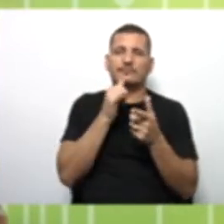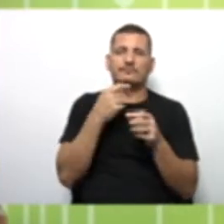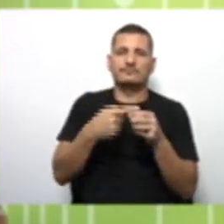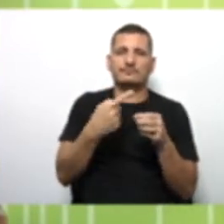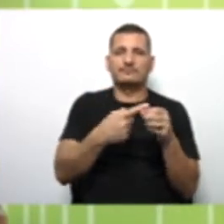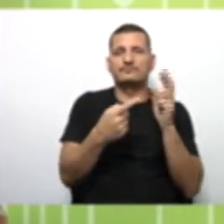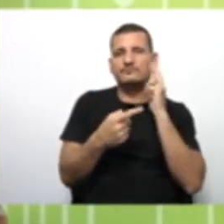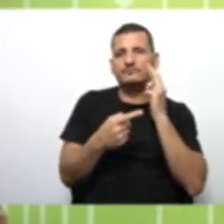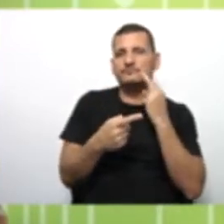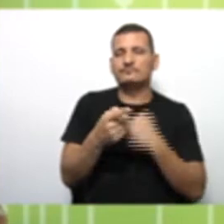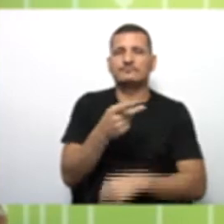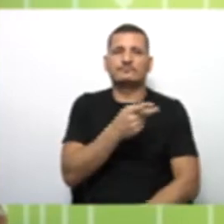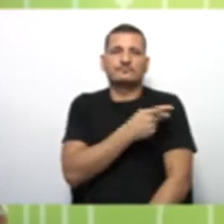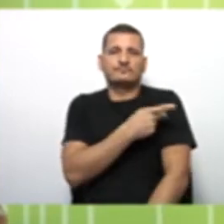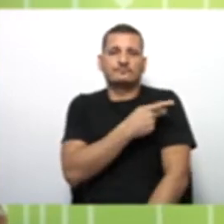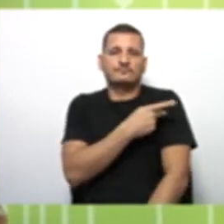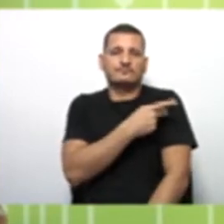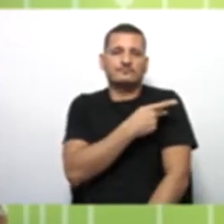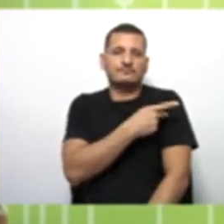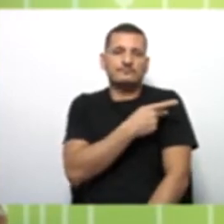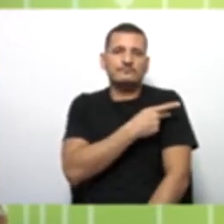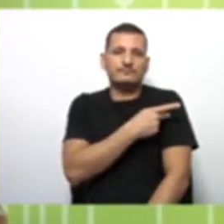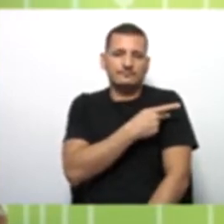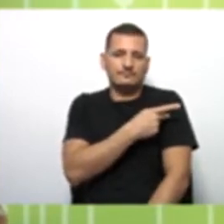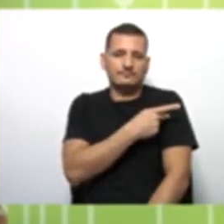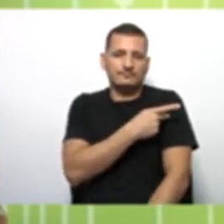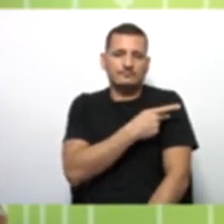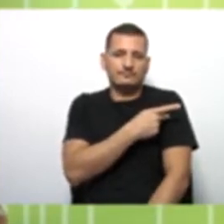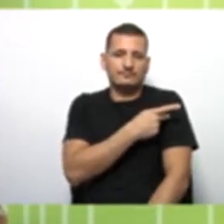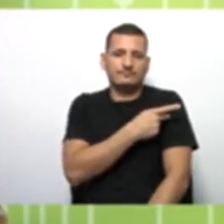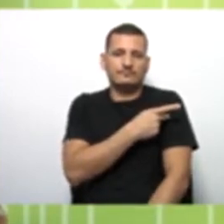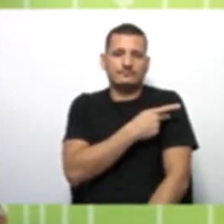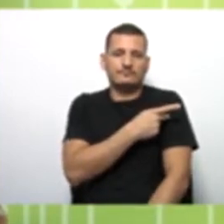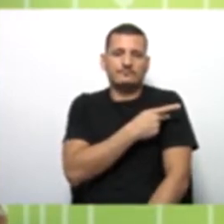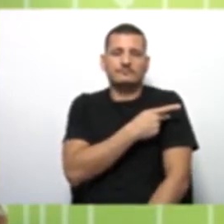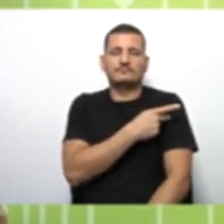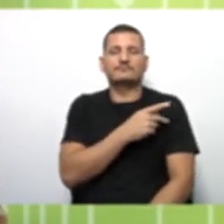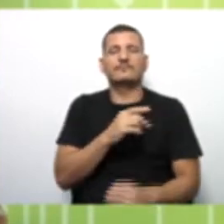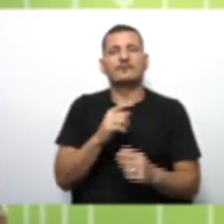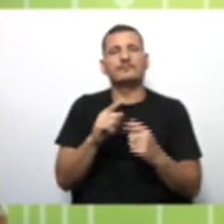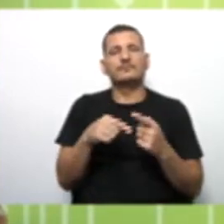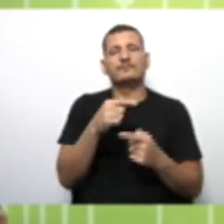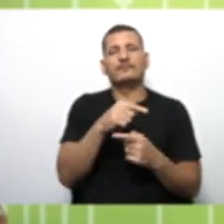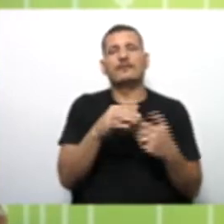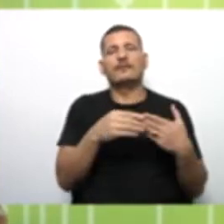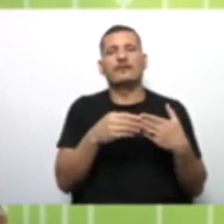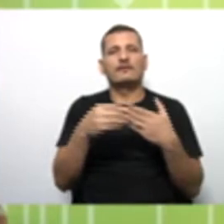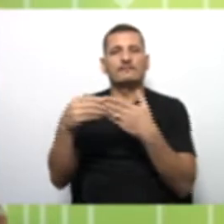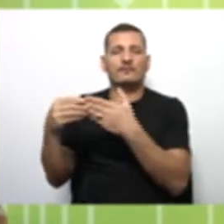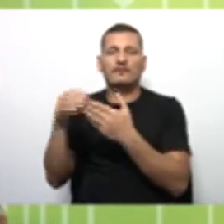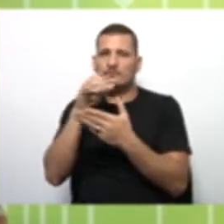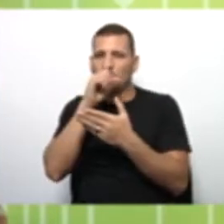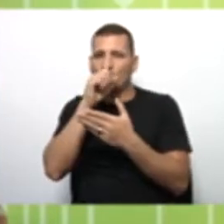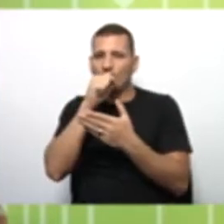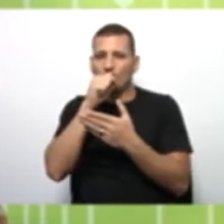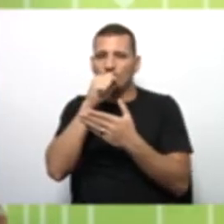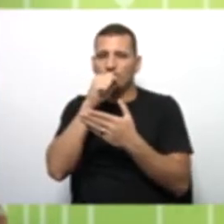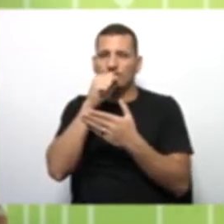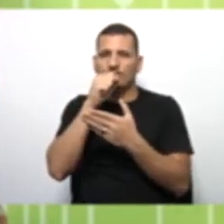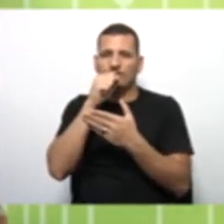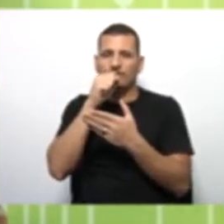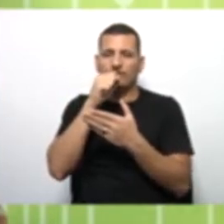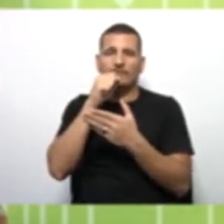ali perto de Vilhena. O pessoal gosta mais de soja, mas a gente plantou laranja porque laranja está dando dinheiro. Então a gente vai escoar isso através aqui do